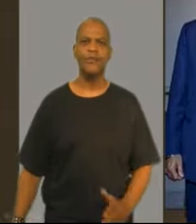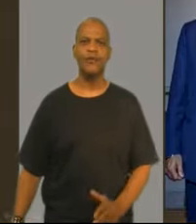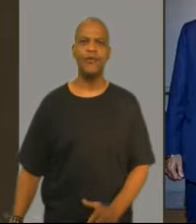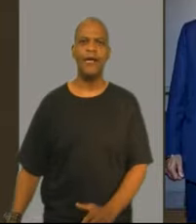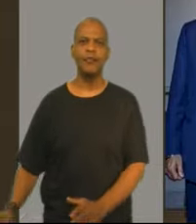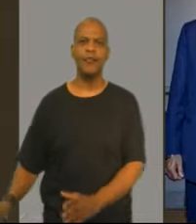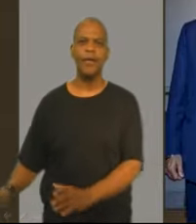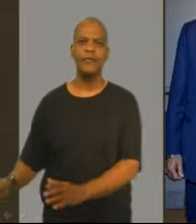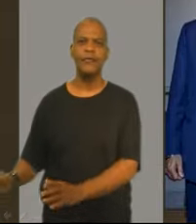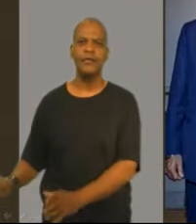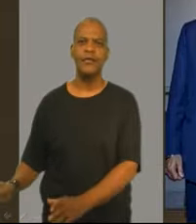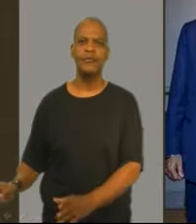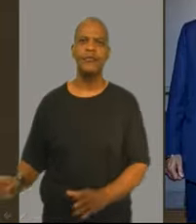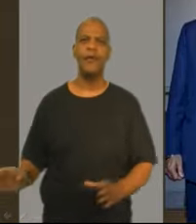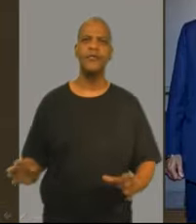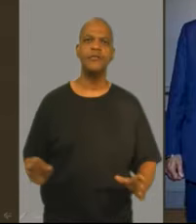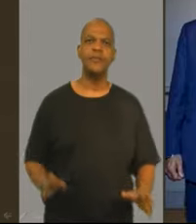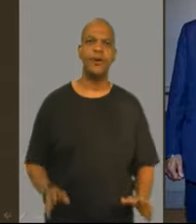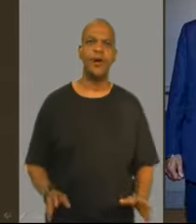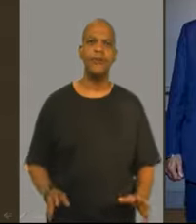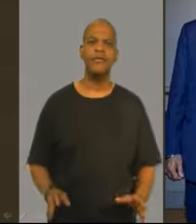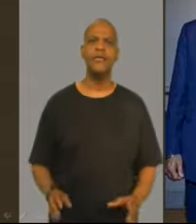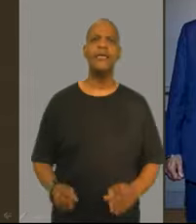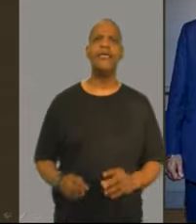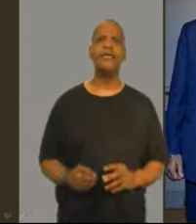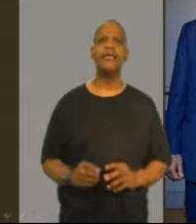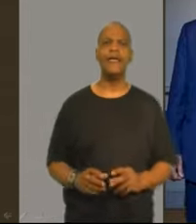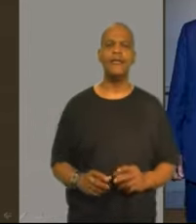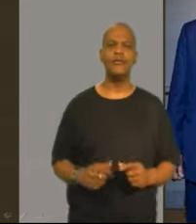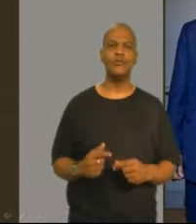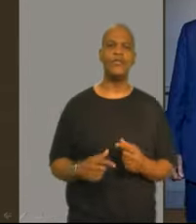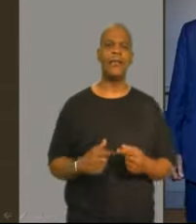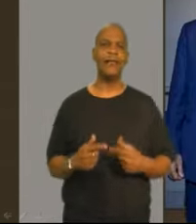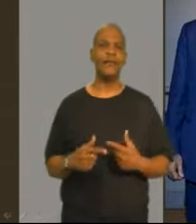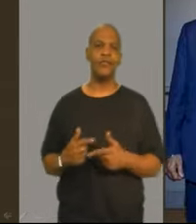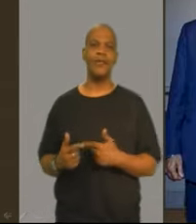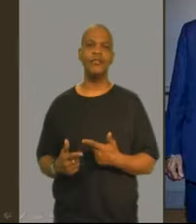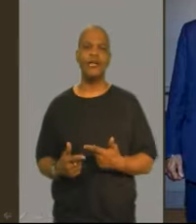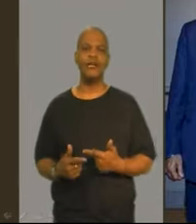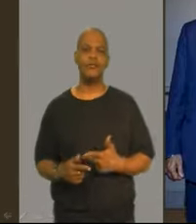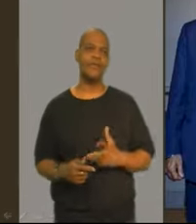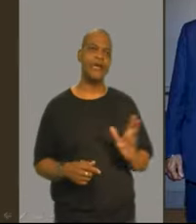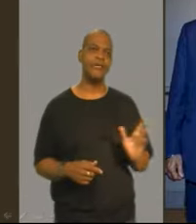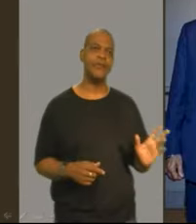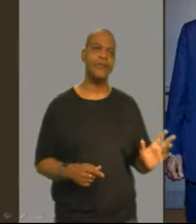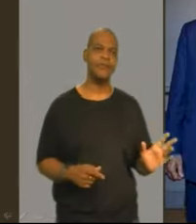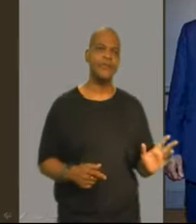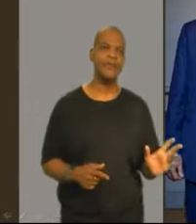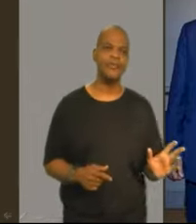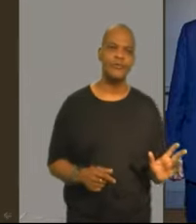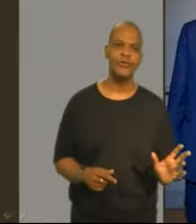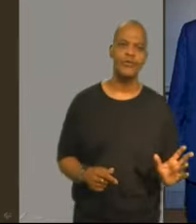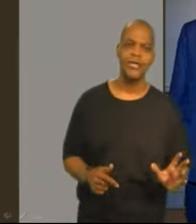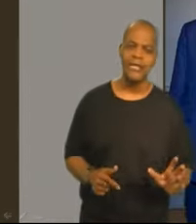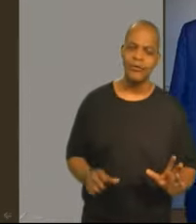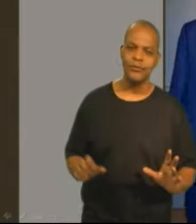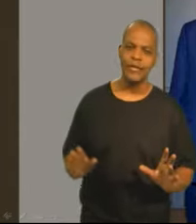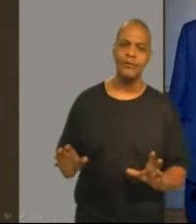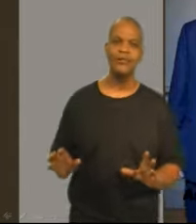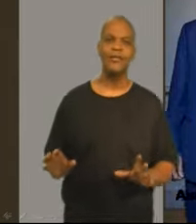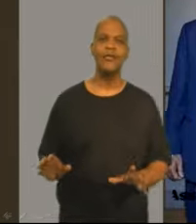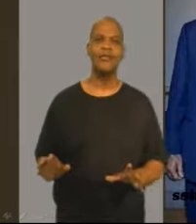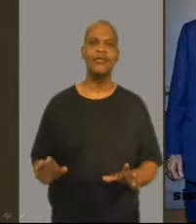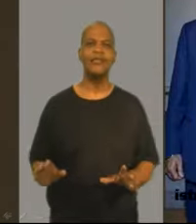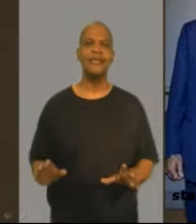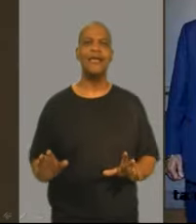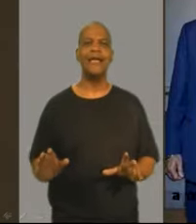O G20 é formado por países ricos e países pobres. E dentro dos chamados emergentes, aliás, pobre não, né, gente? Que horror.